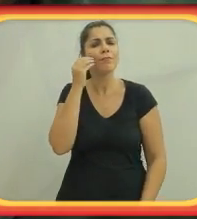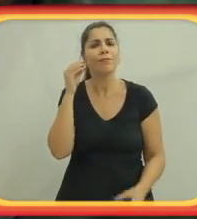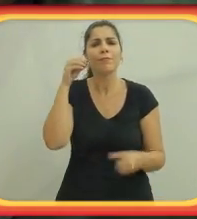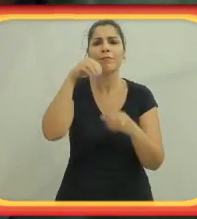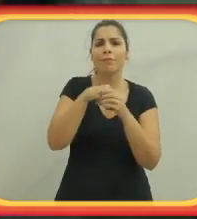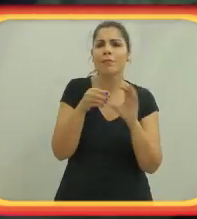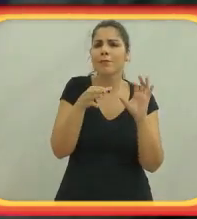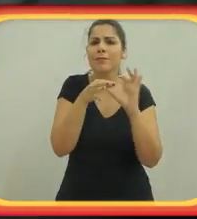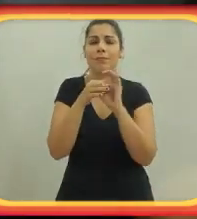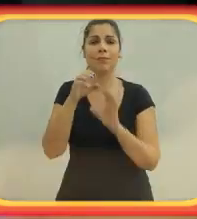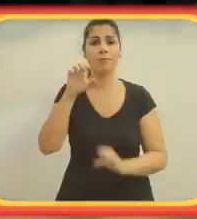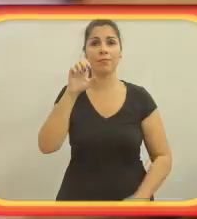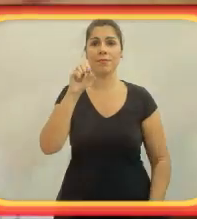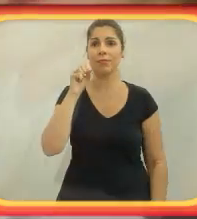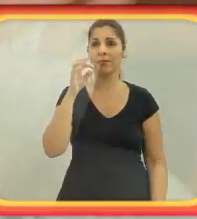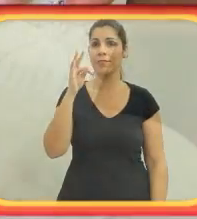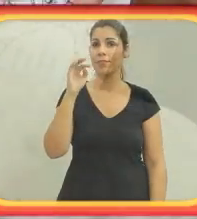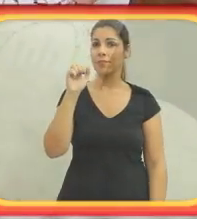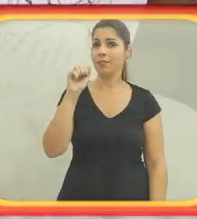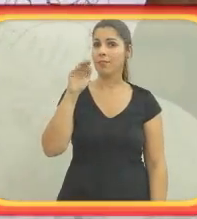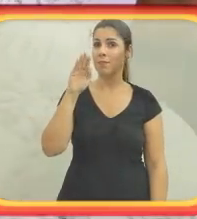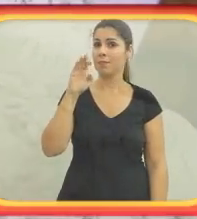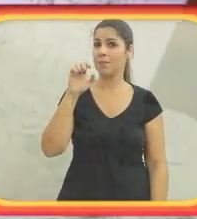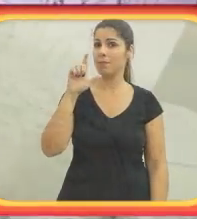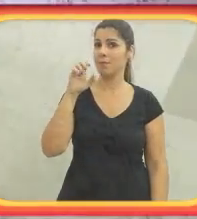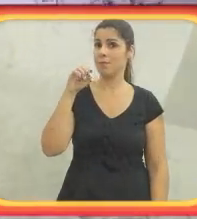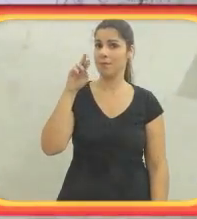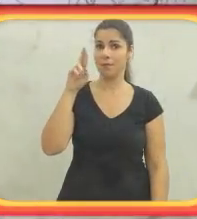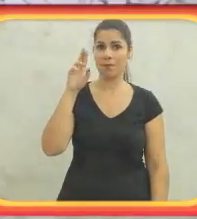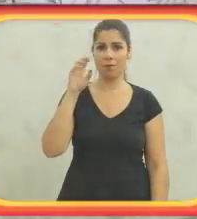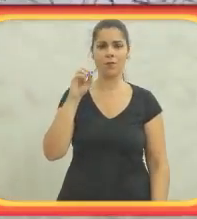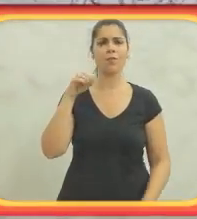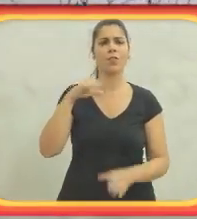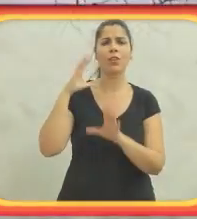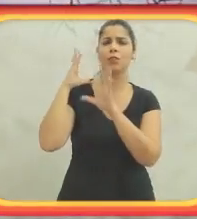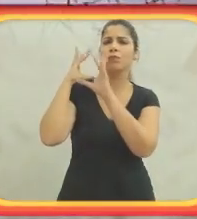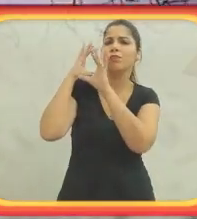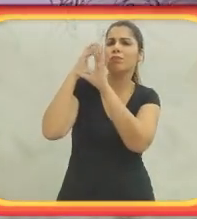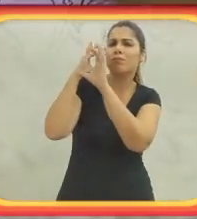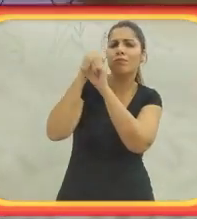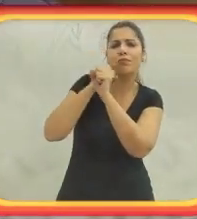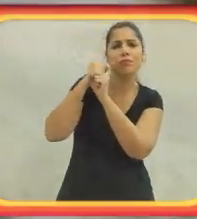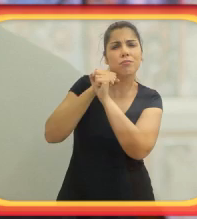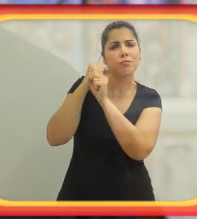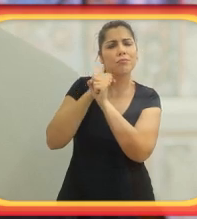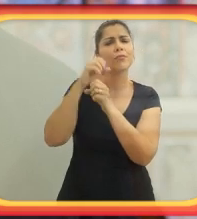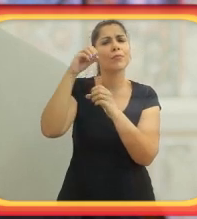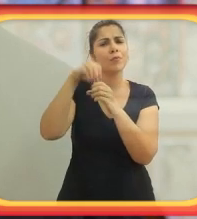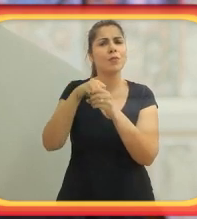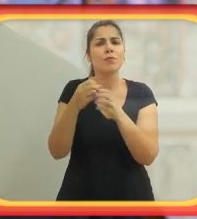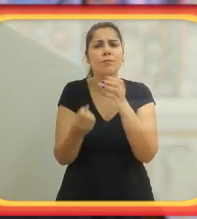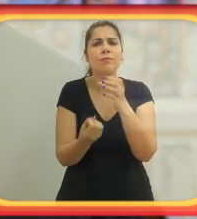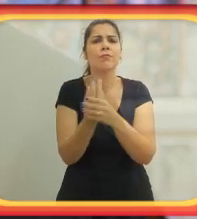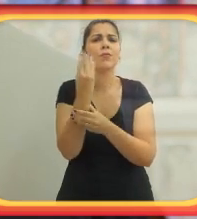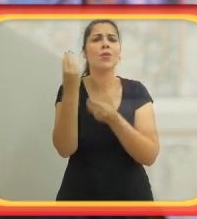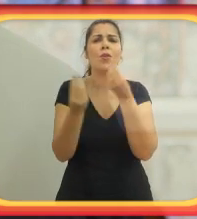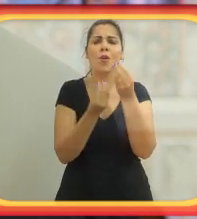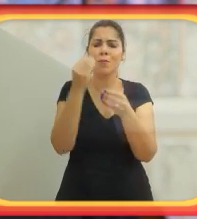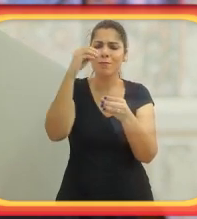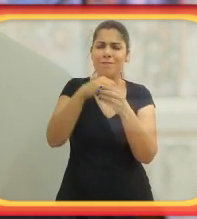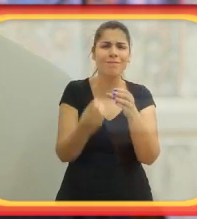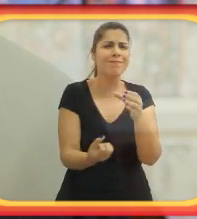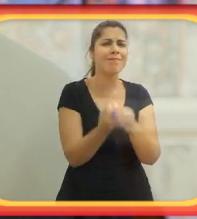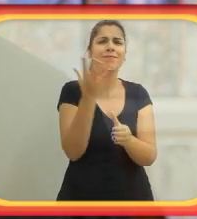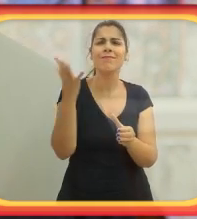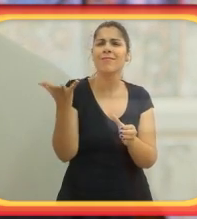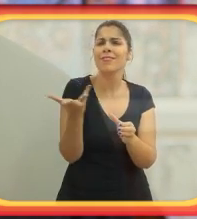ficou pronto, foi um sentimento maravilhoso, como todo pai, de muito orgulho, e nós